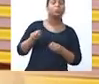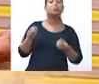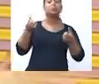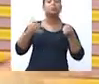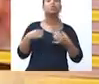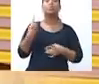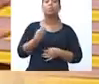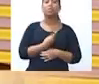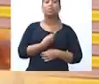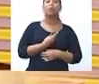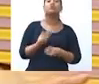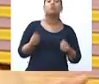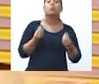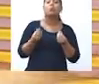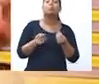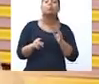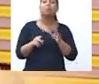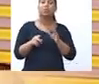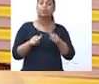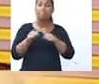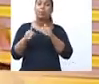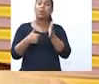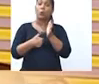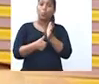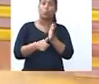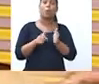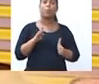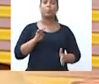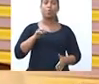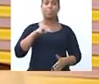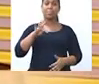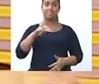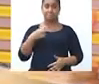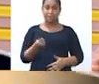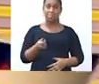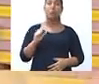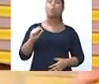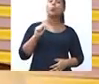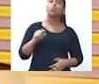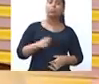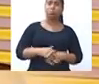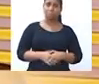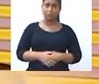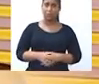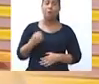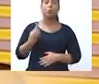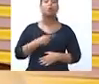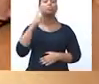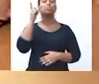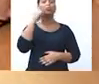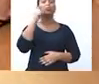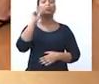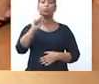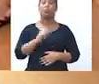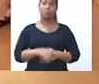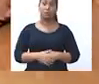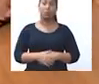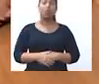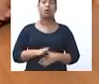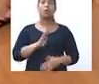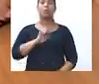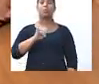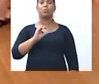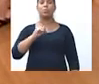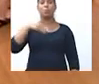pra gente, a senhora trabalha com biometria. O que exatamente é isso? Explica pra gente como que isso é aplicado no nosso dia a dia. Bom, a